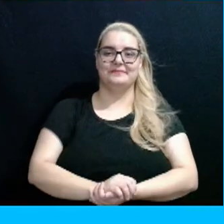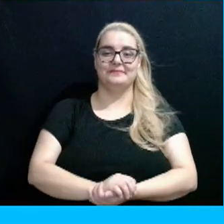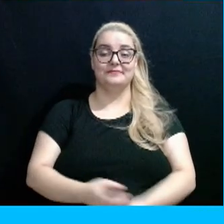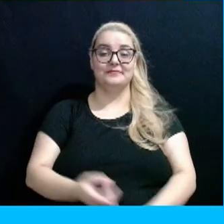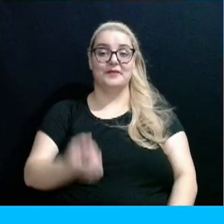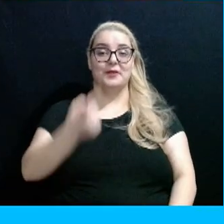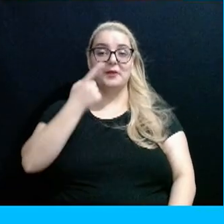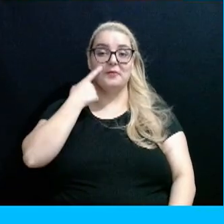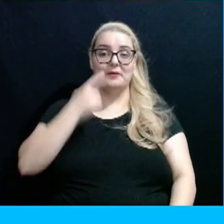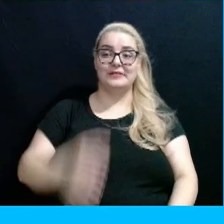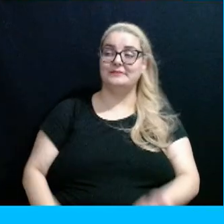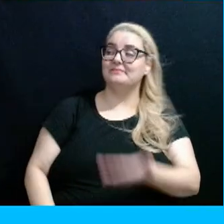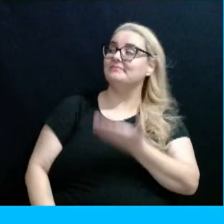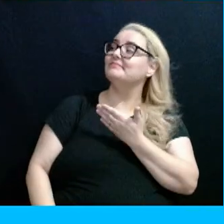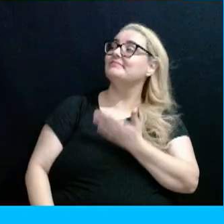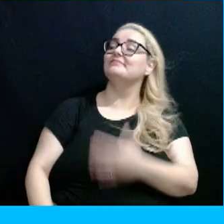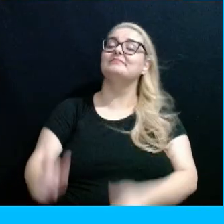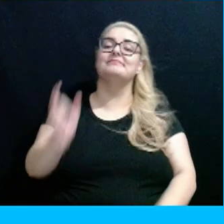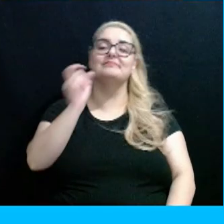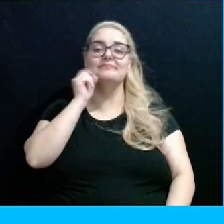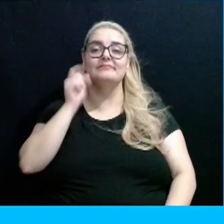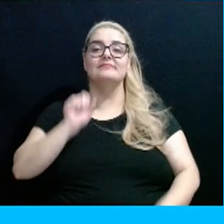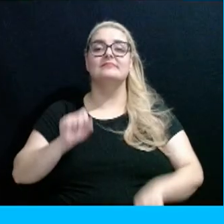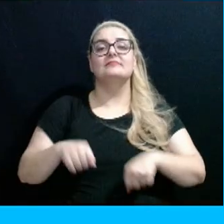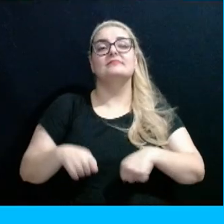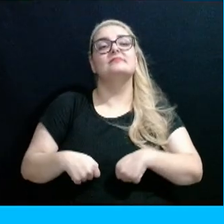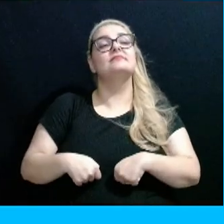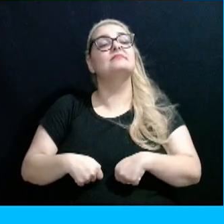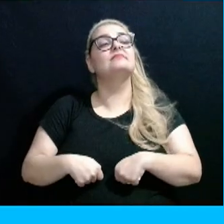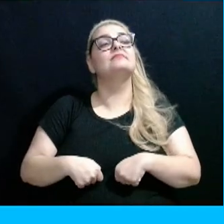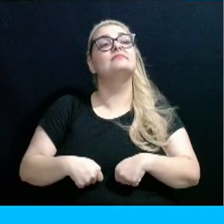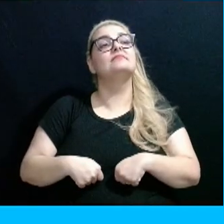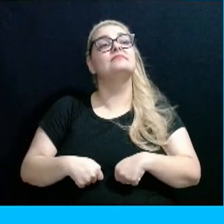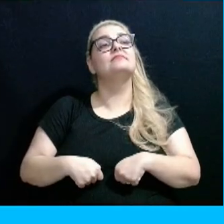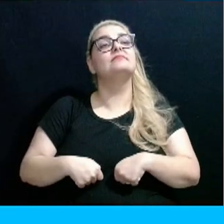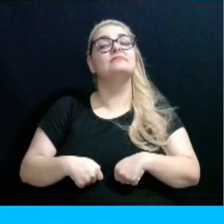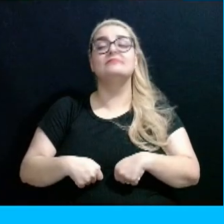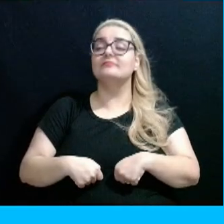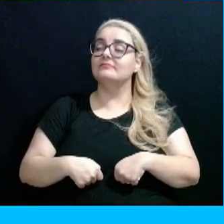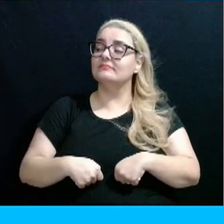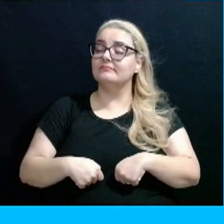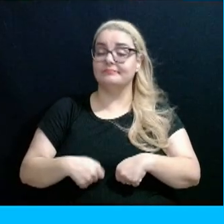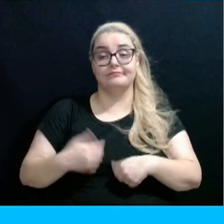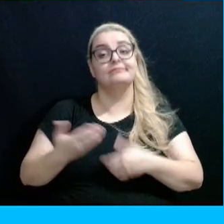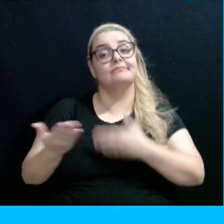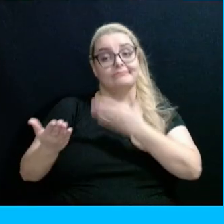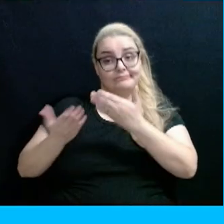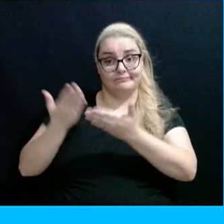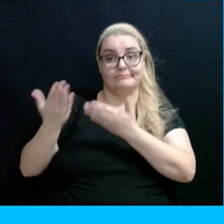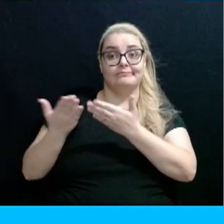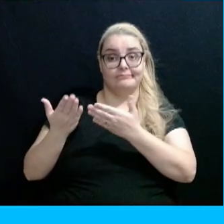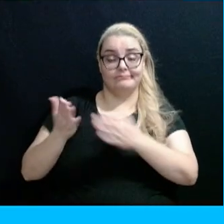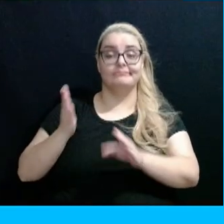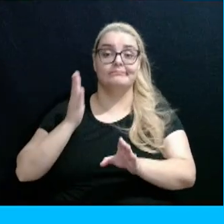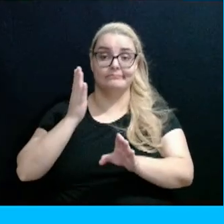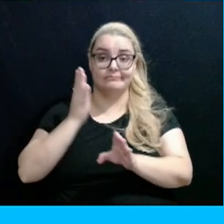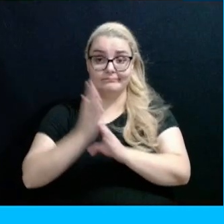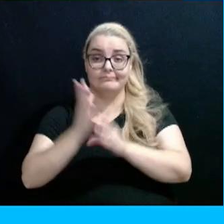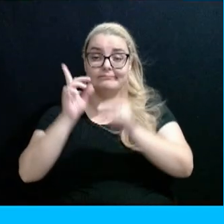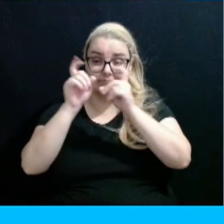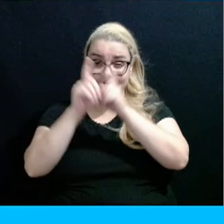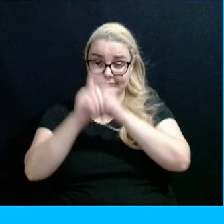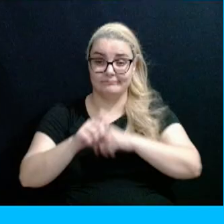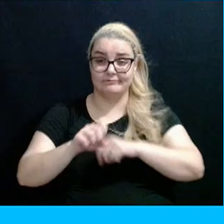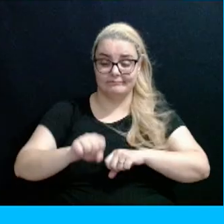Vitória, uma gatinha que precisa de muito cuidado. Ela foi encontrada com dificuldades de